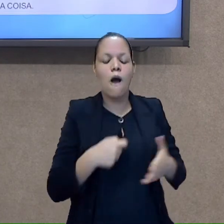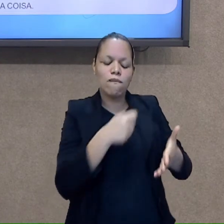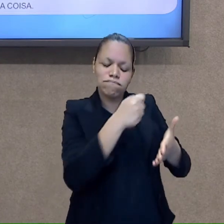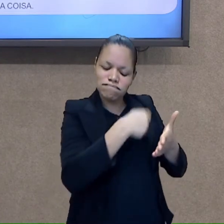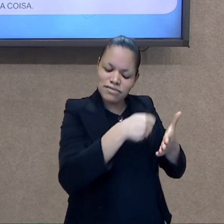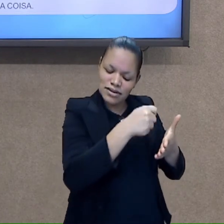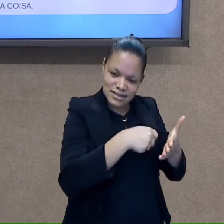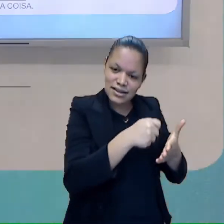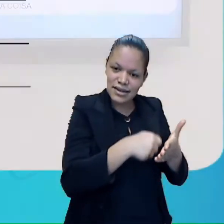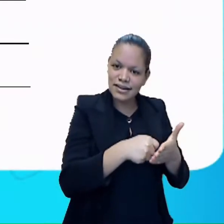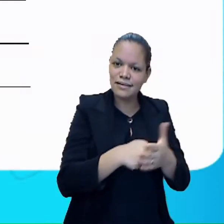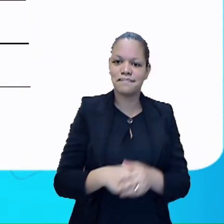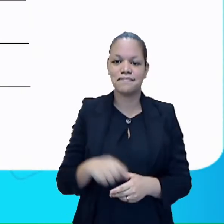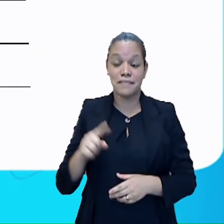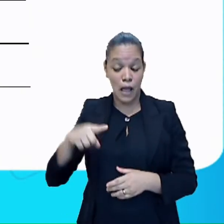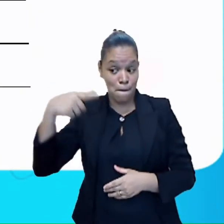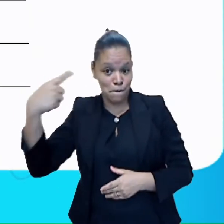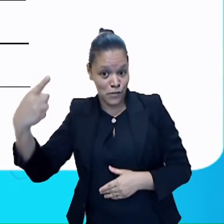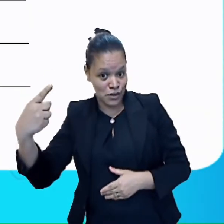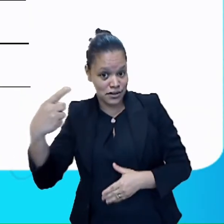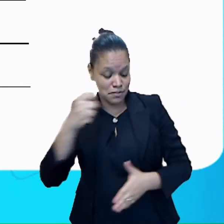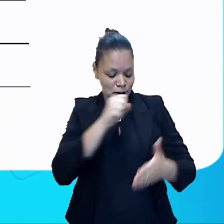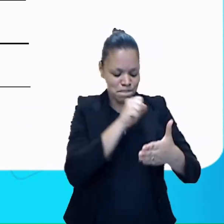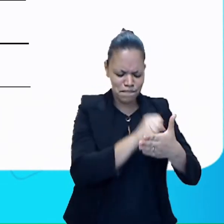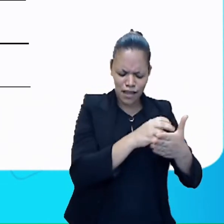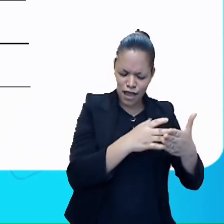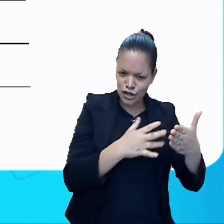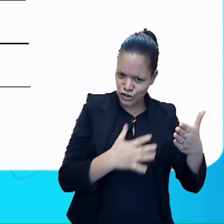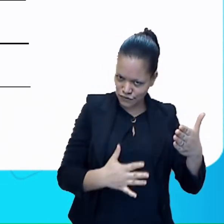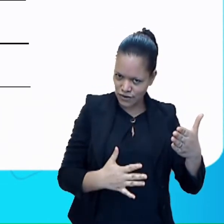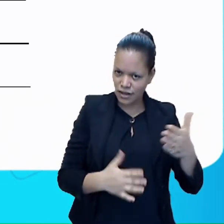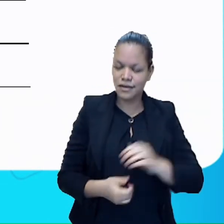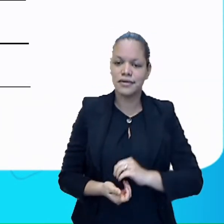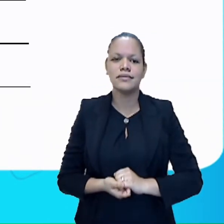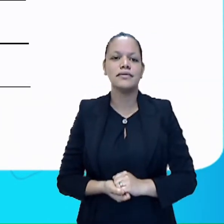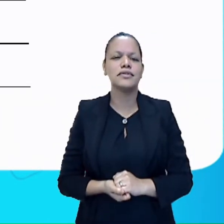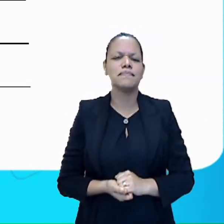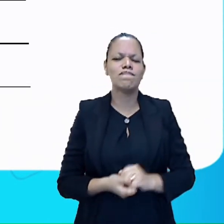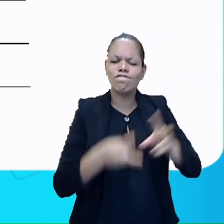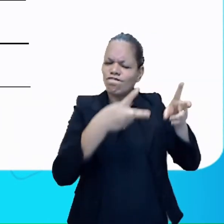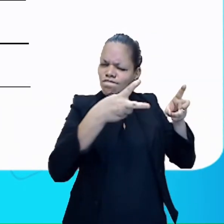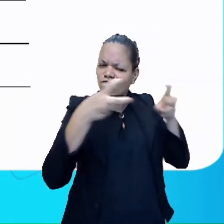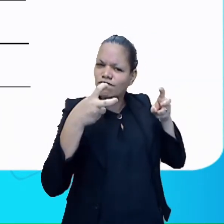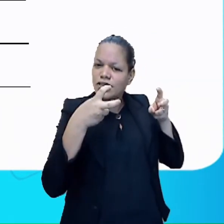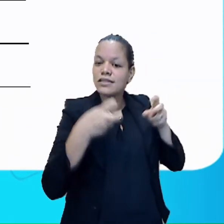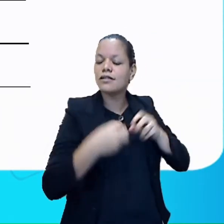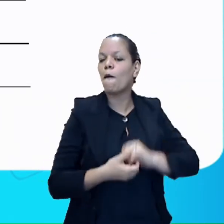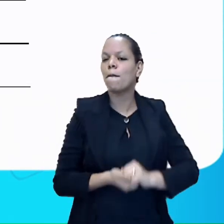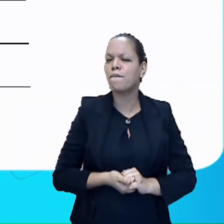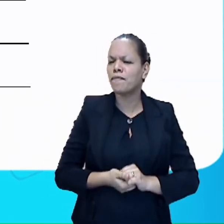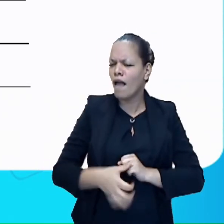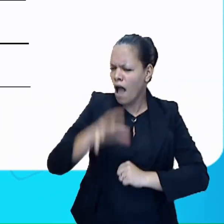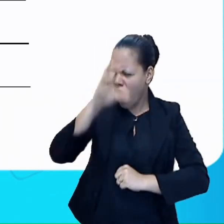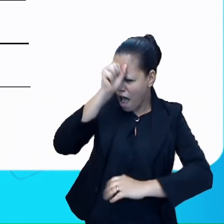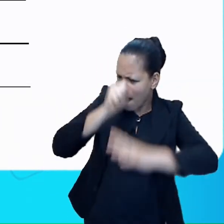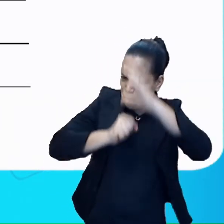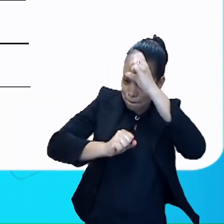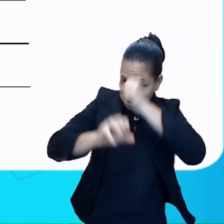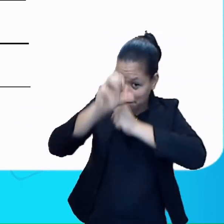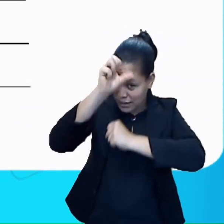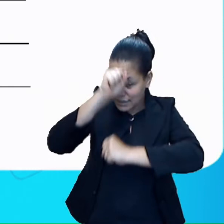à próxima atividade. E aqui eu chamo a atenção para vocês. Nós vamos hoje aprender sobre